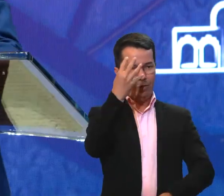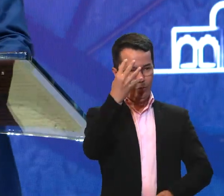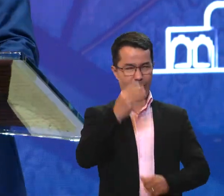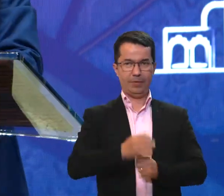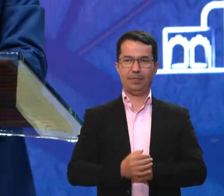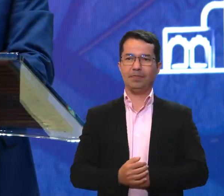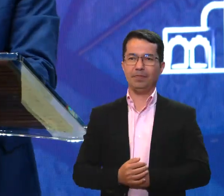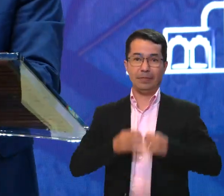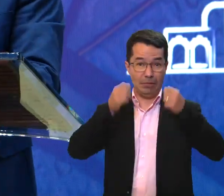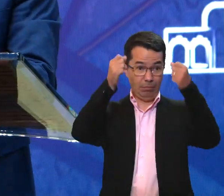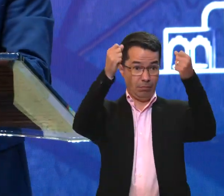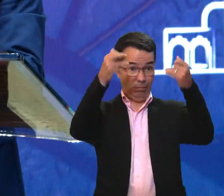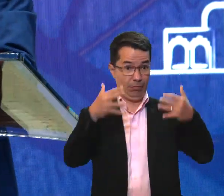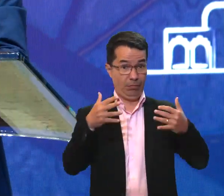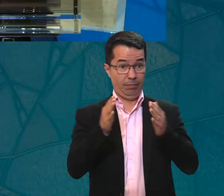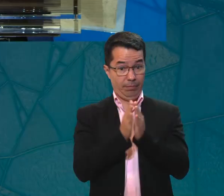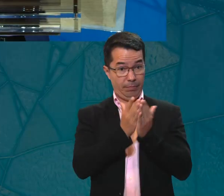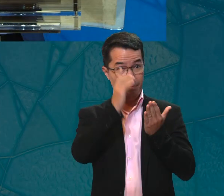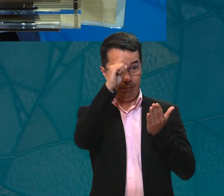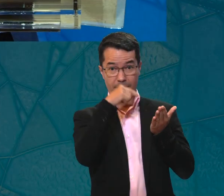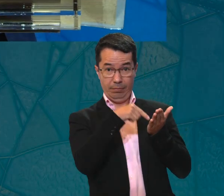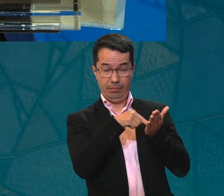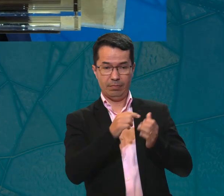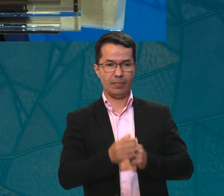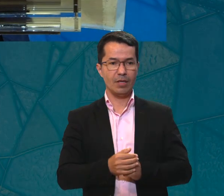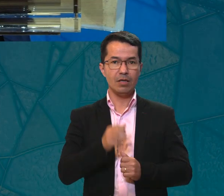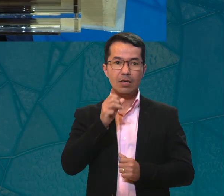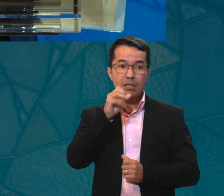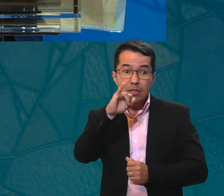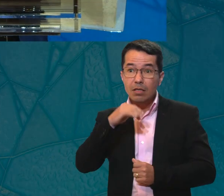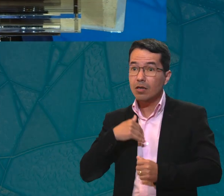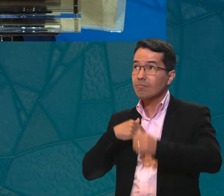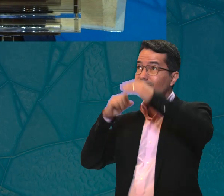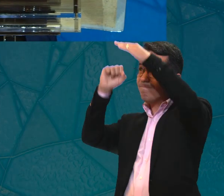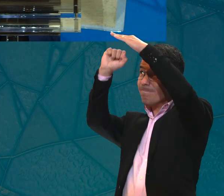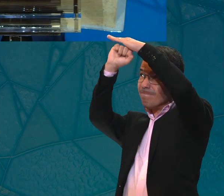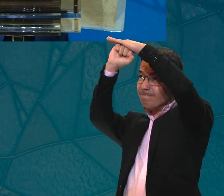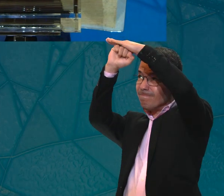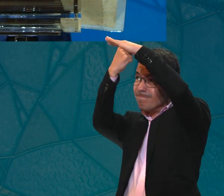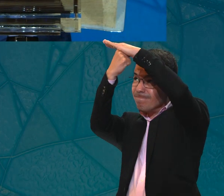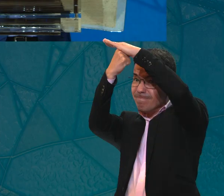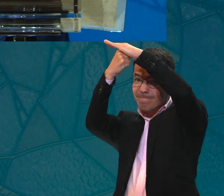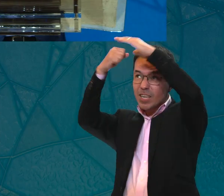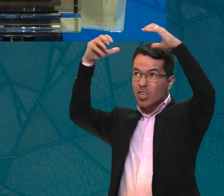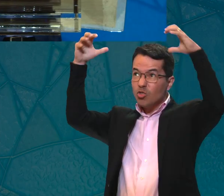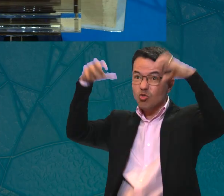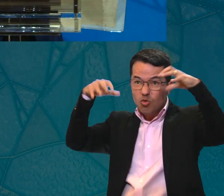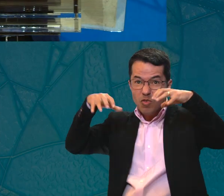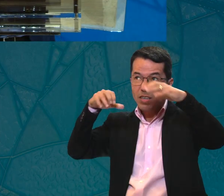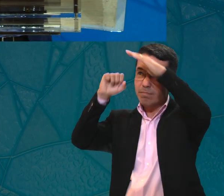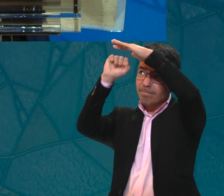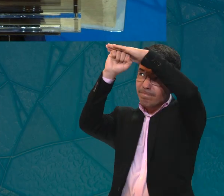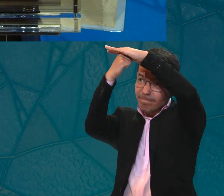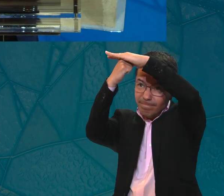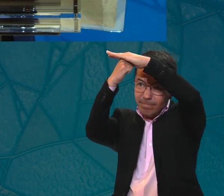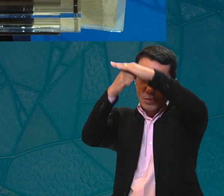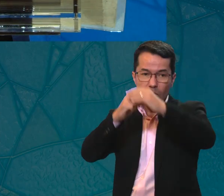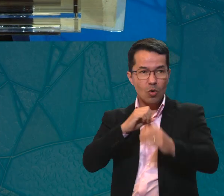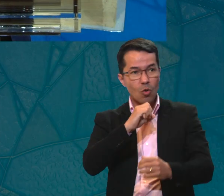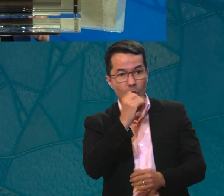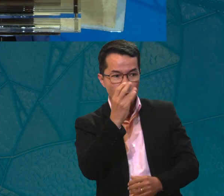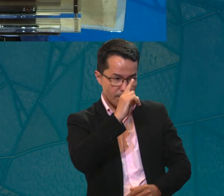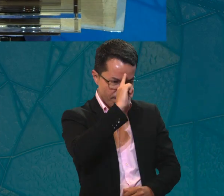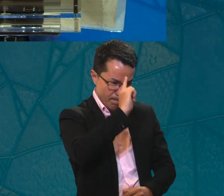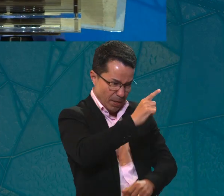do Senhor: se eu cerrar os céus de modo que não haja chuva, ou se ordenar aos